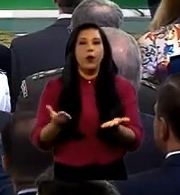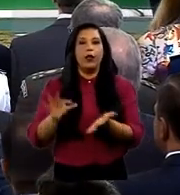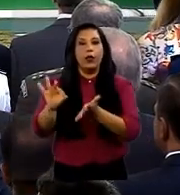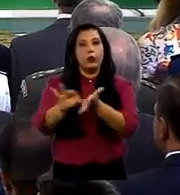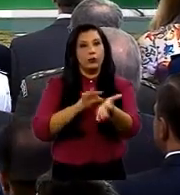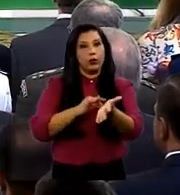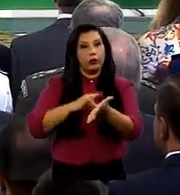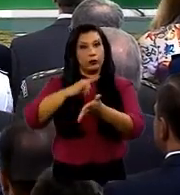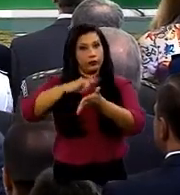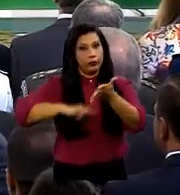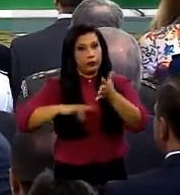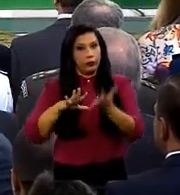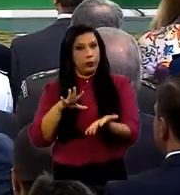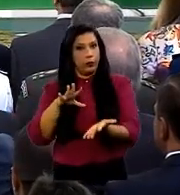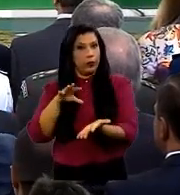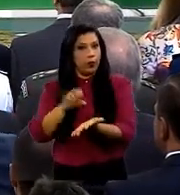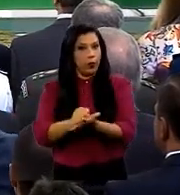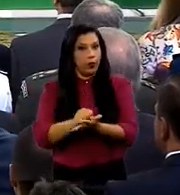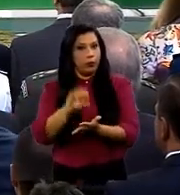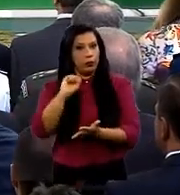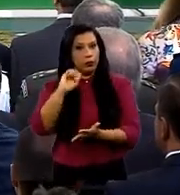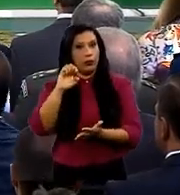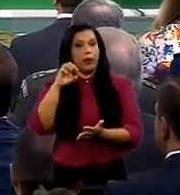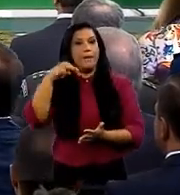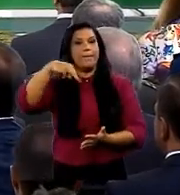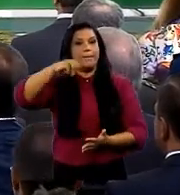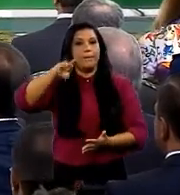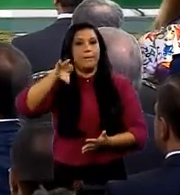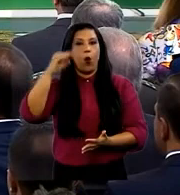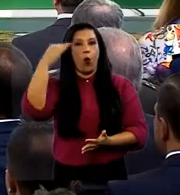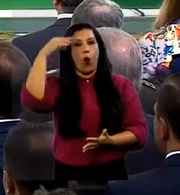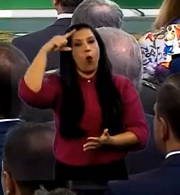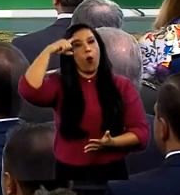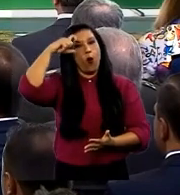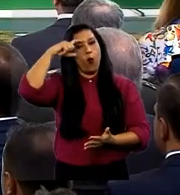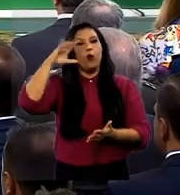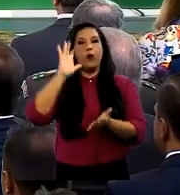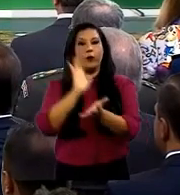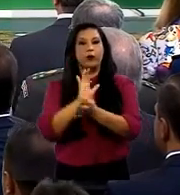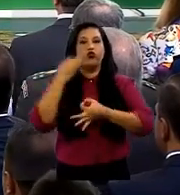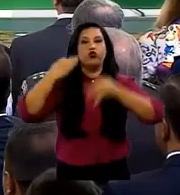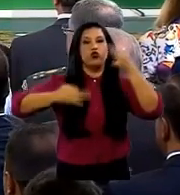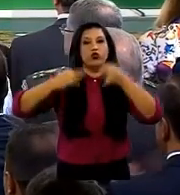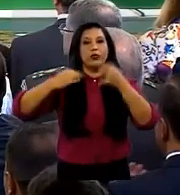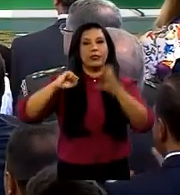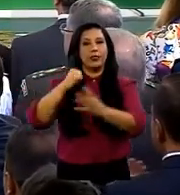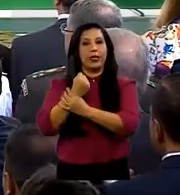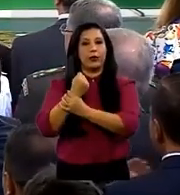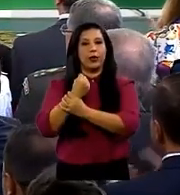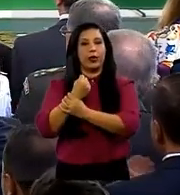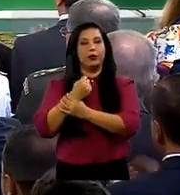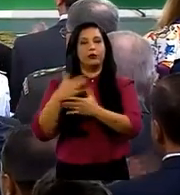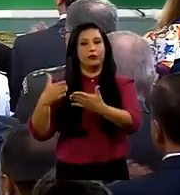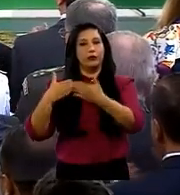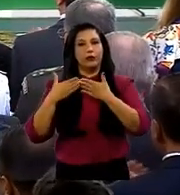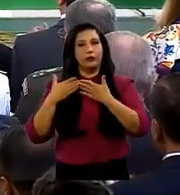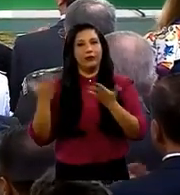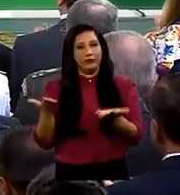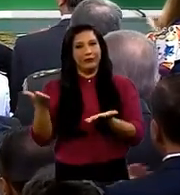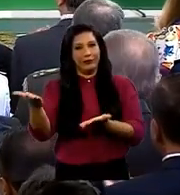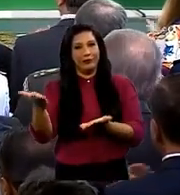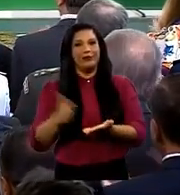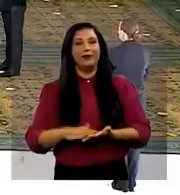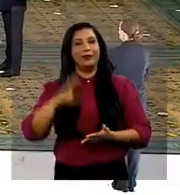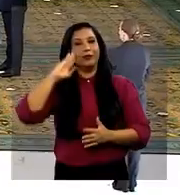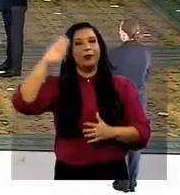seu termo de posse Sérgio Moro, ministro de Estado da Justiça e Segurança Pública, a quem cabe